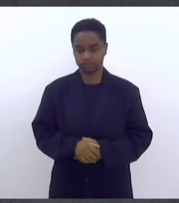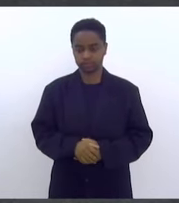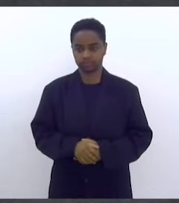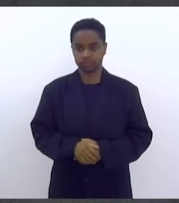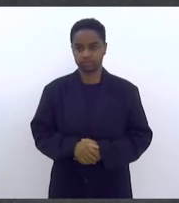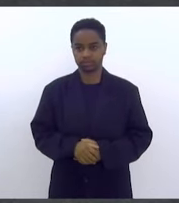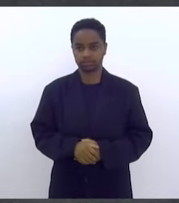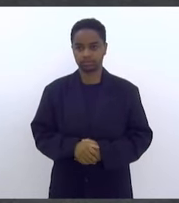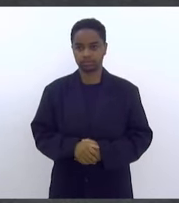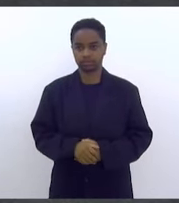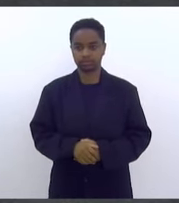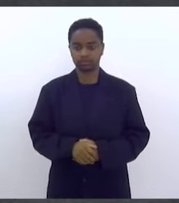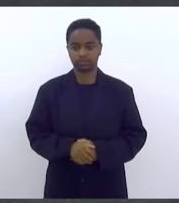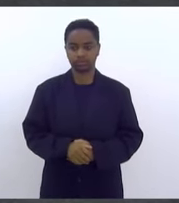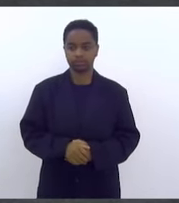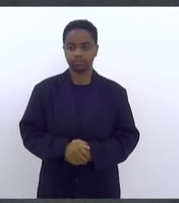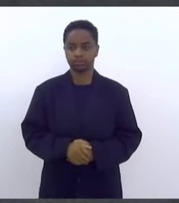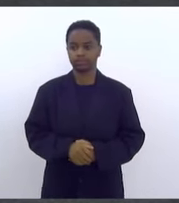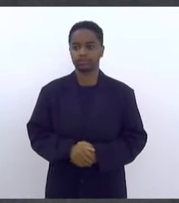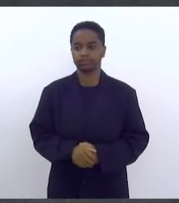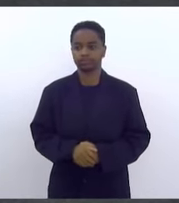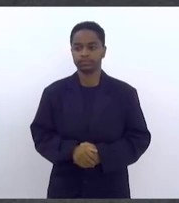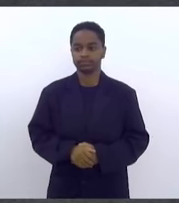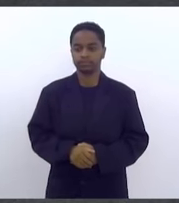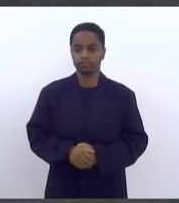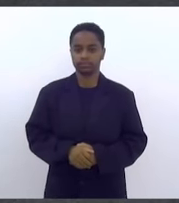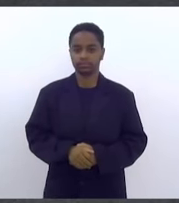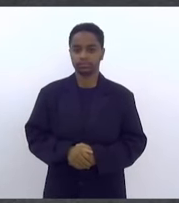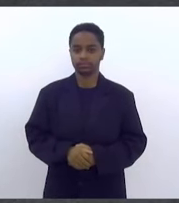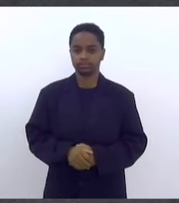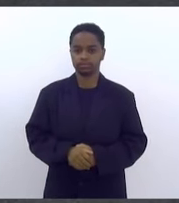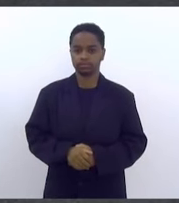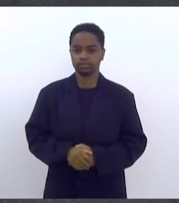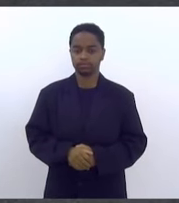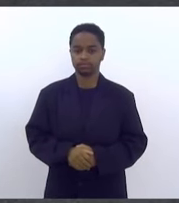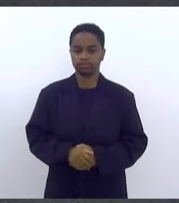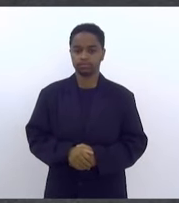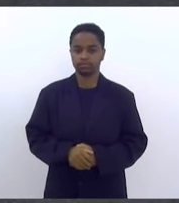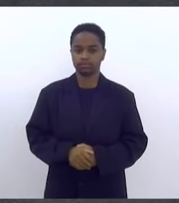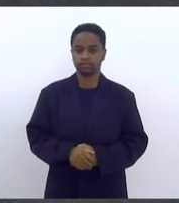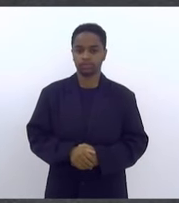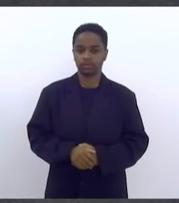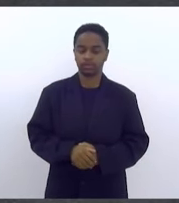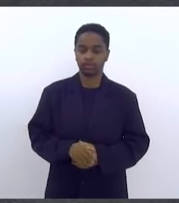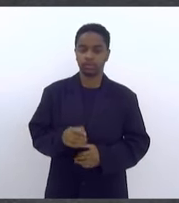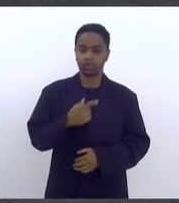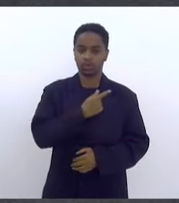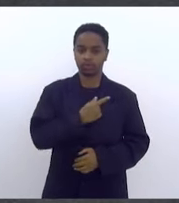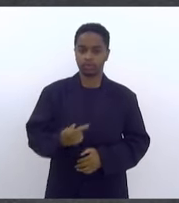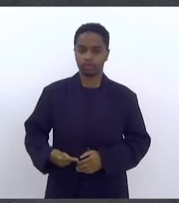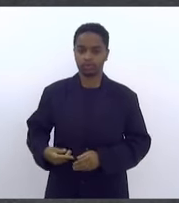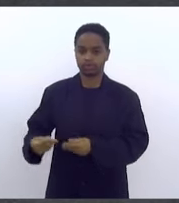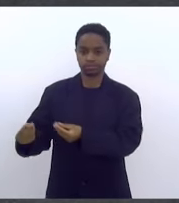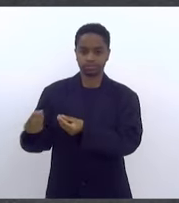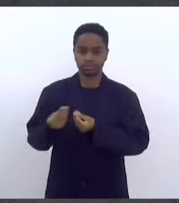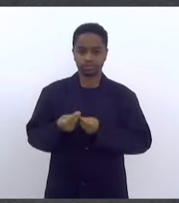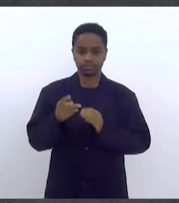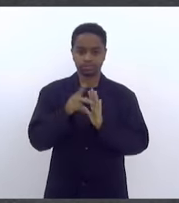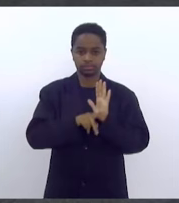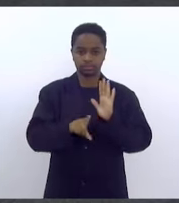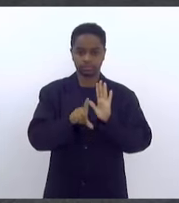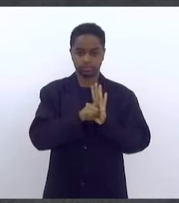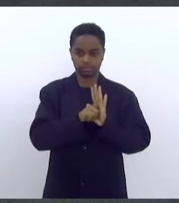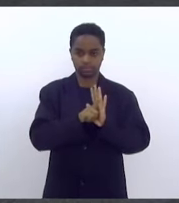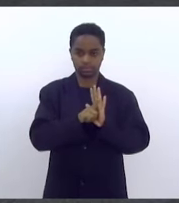de ser encaminhado para essa casa um projeto de lei pelo governador, no